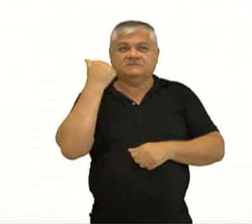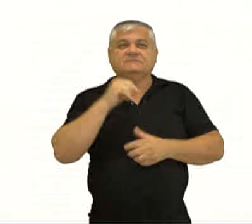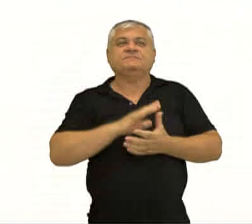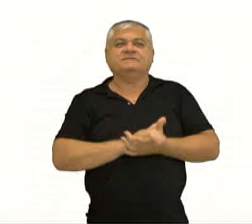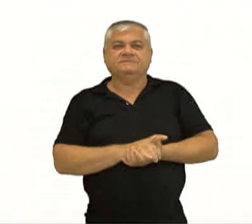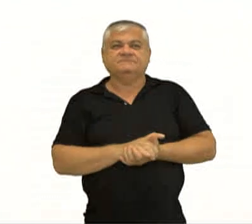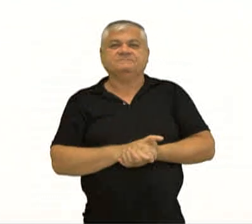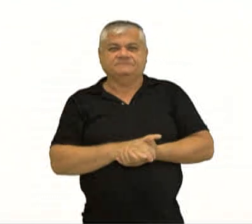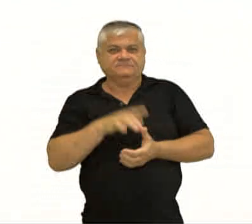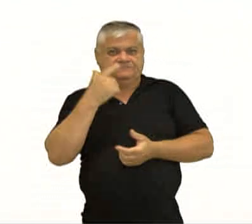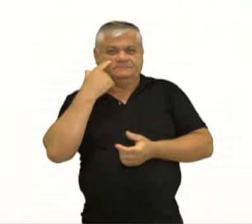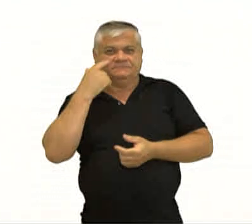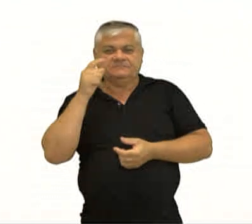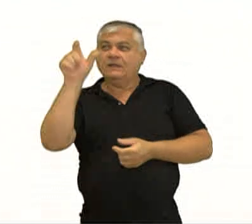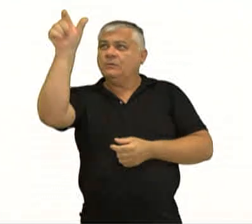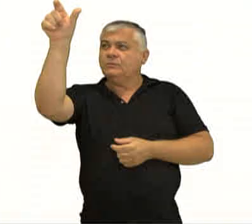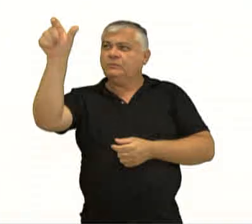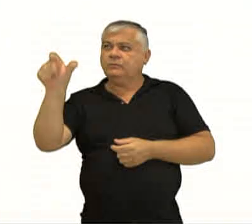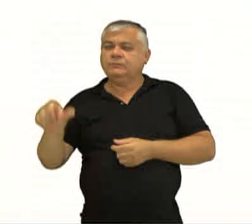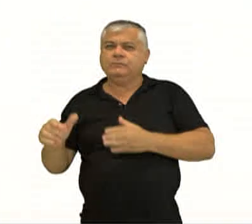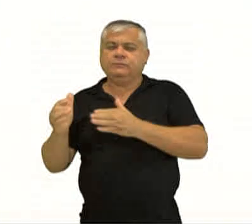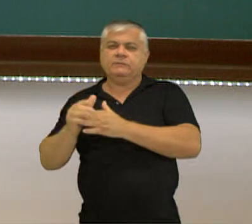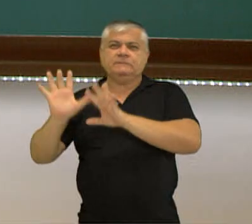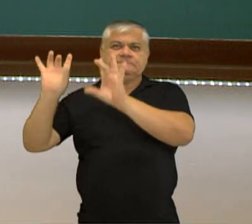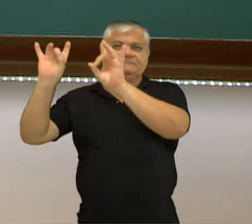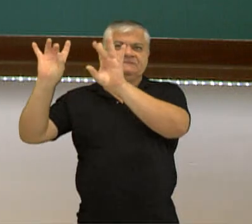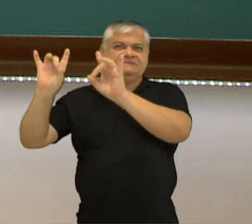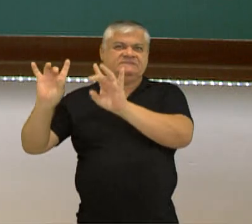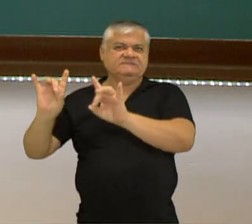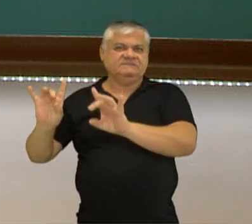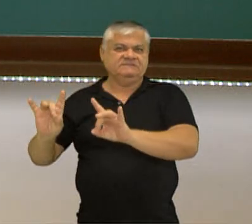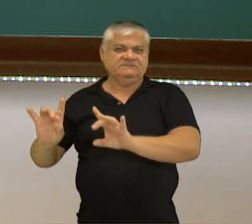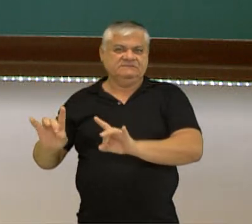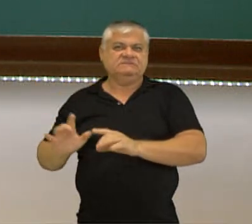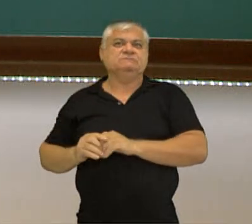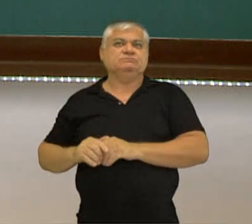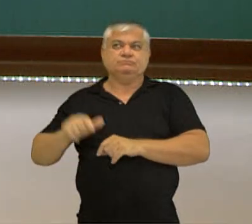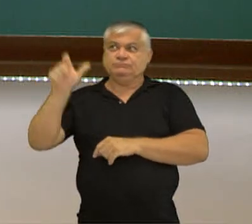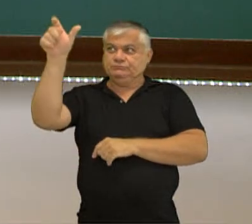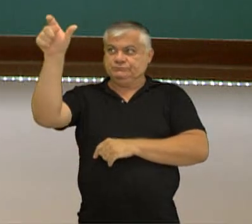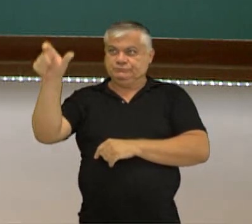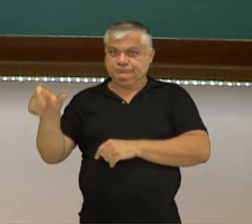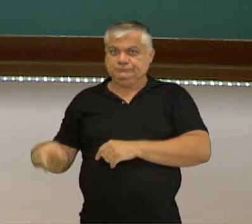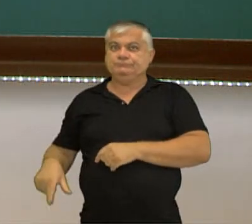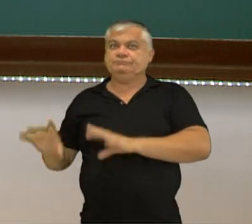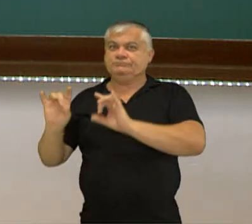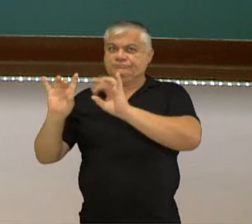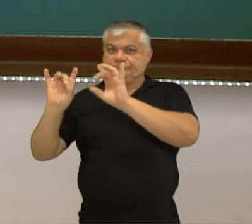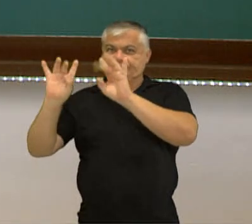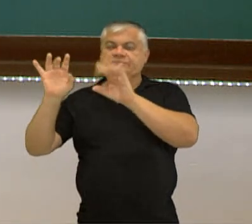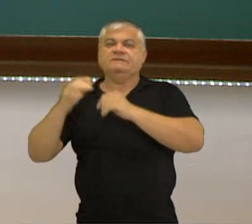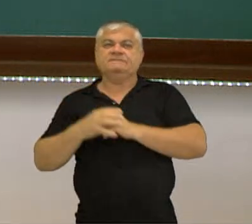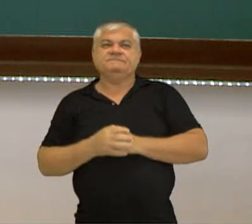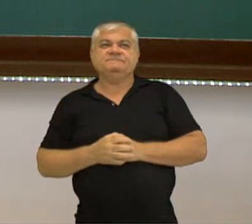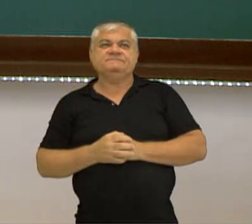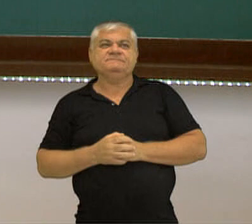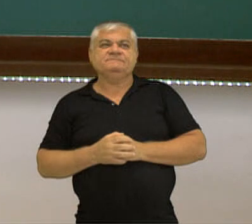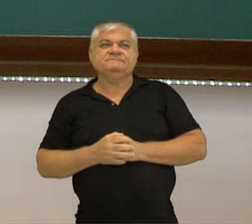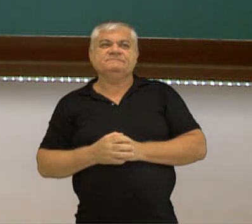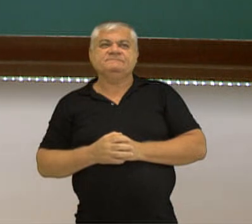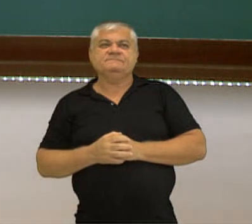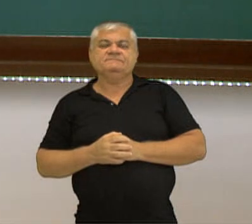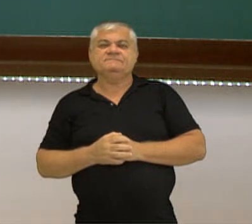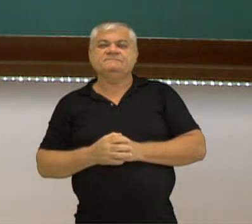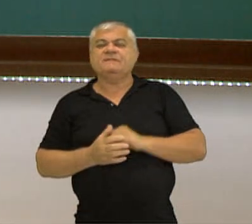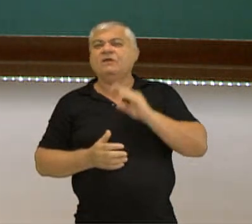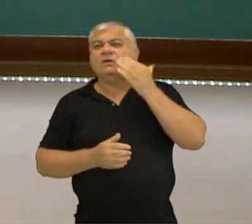a última coluna lá, a família dos gases nobres, né? Hélio, neônio, argônio, criptônio, xenônio e randônio. Aqui em